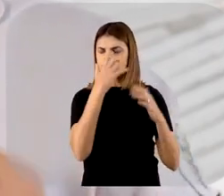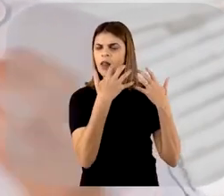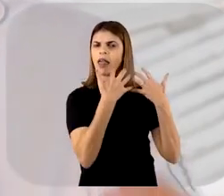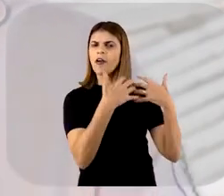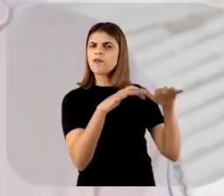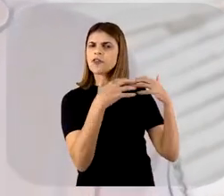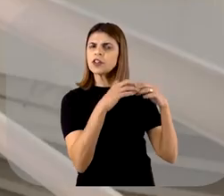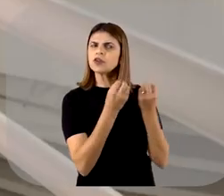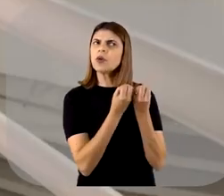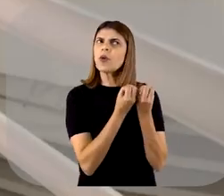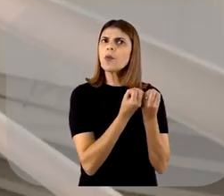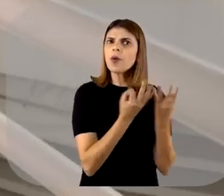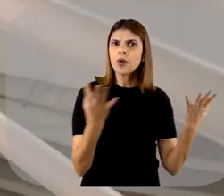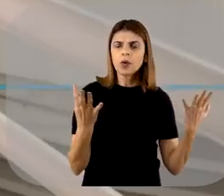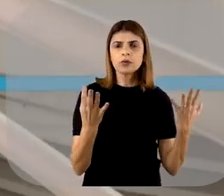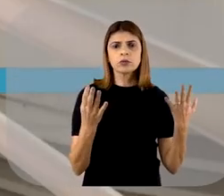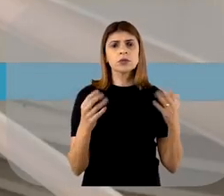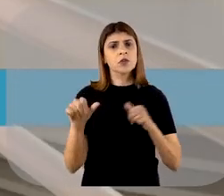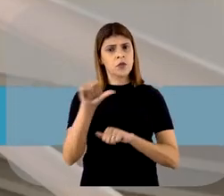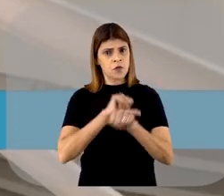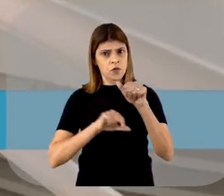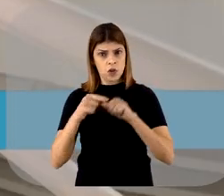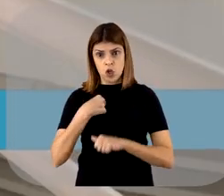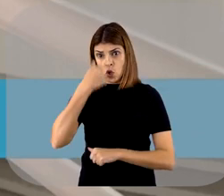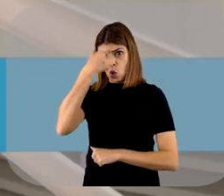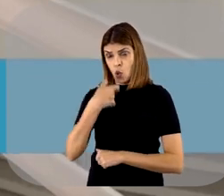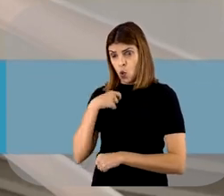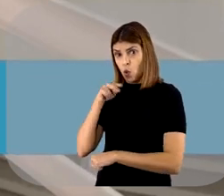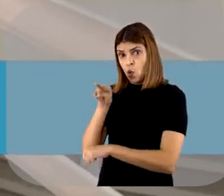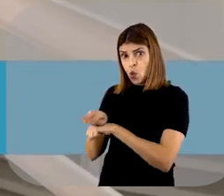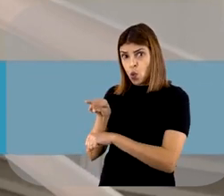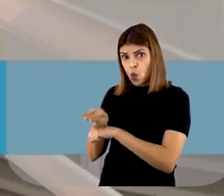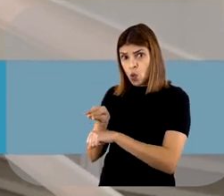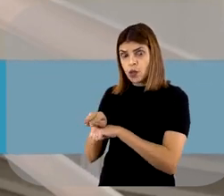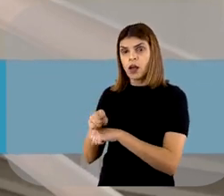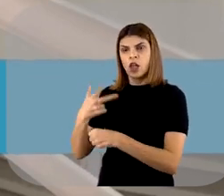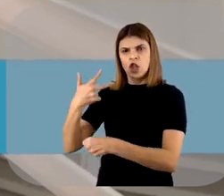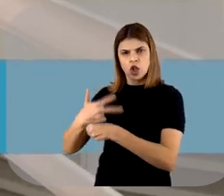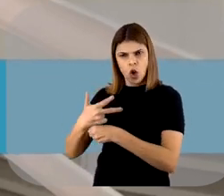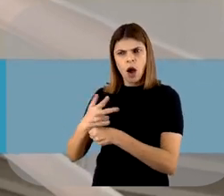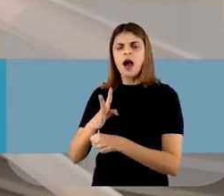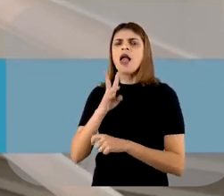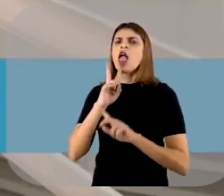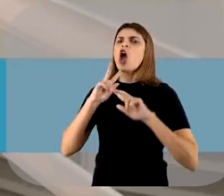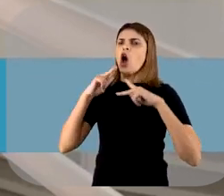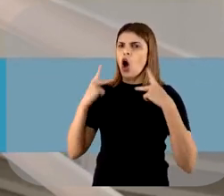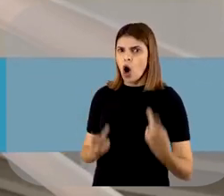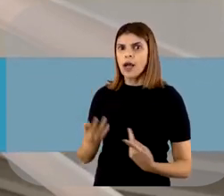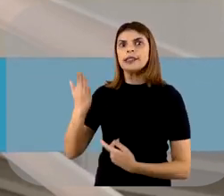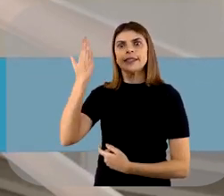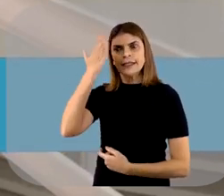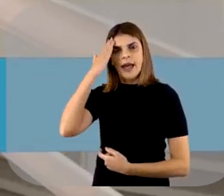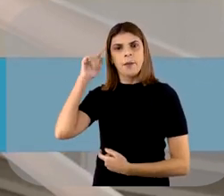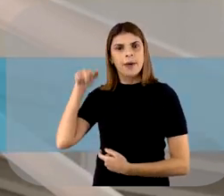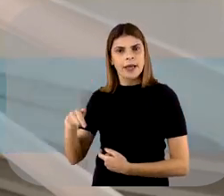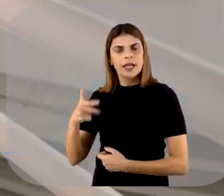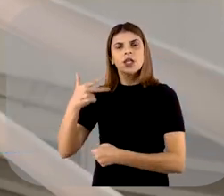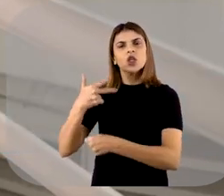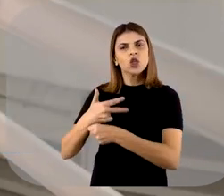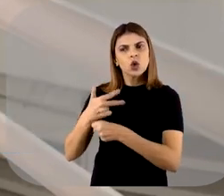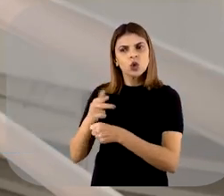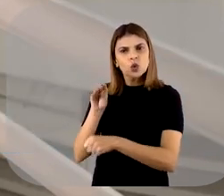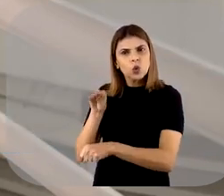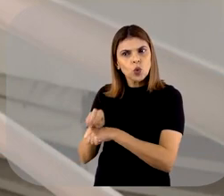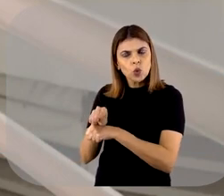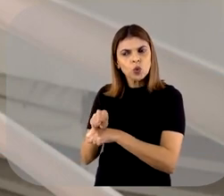refletir sobre alguns pontos. Você, cuidador, reconhece, sabe a necessidade do idoso que você cuida?